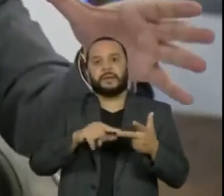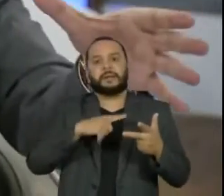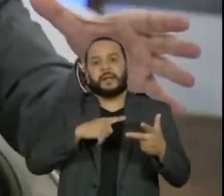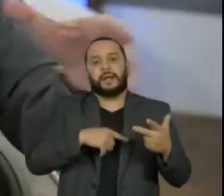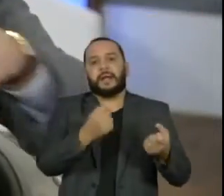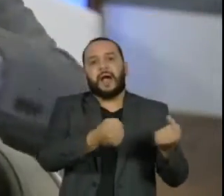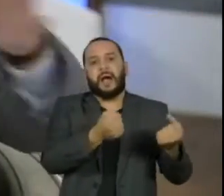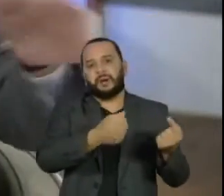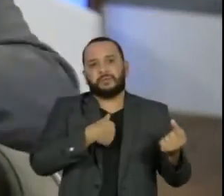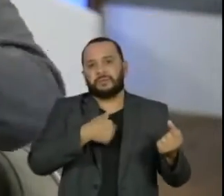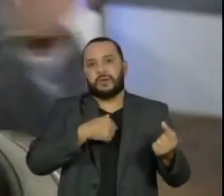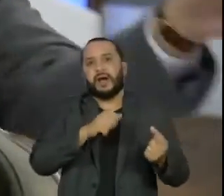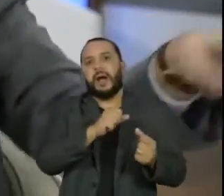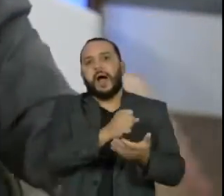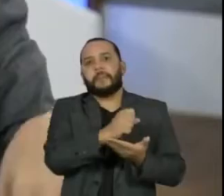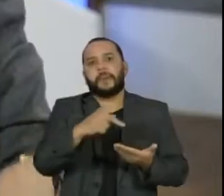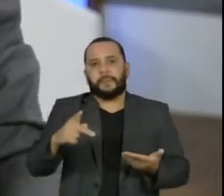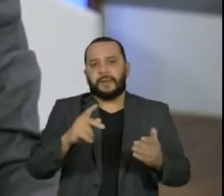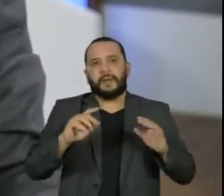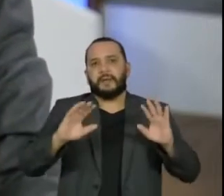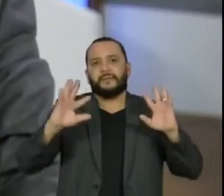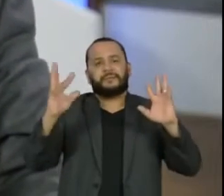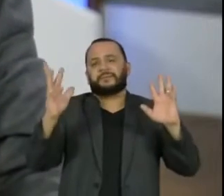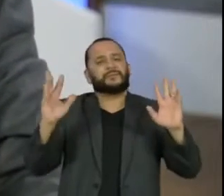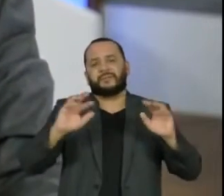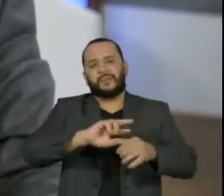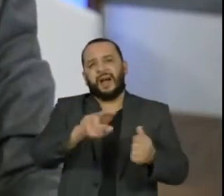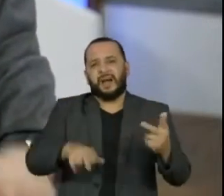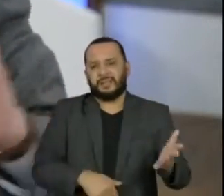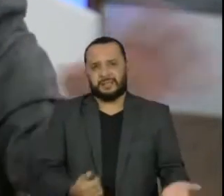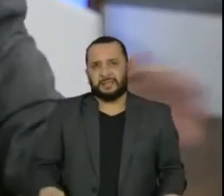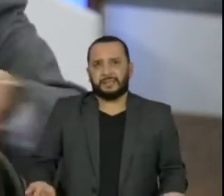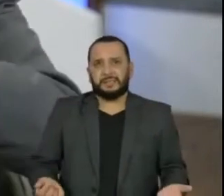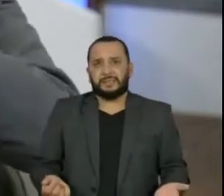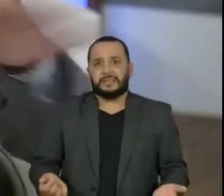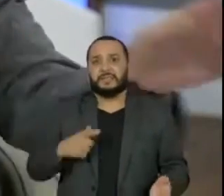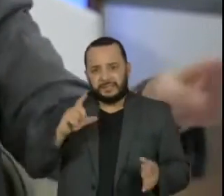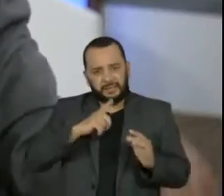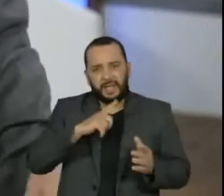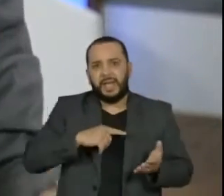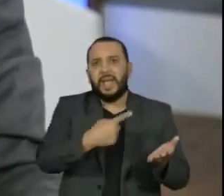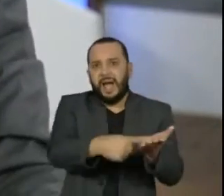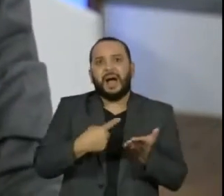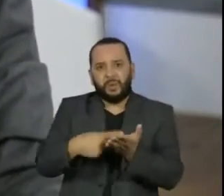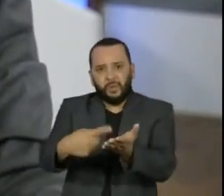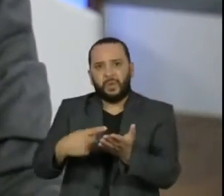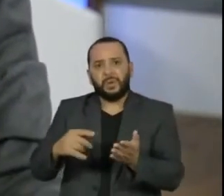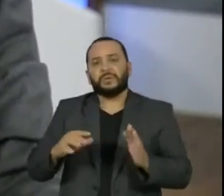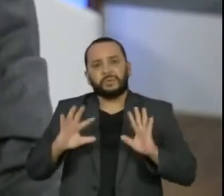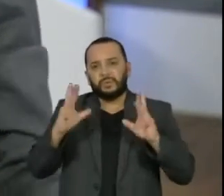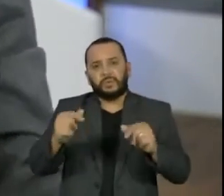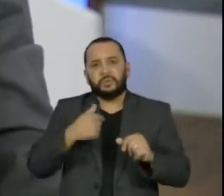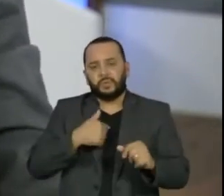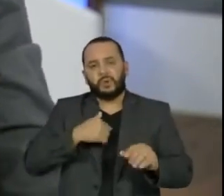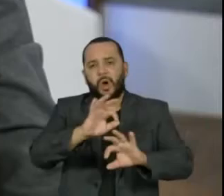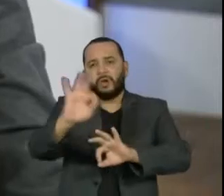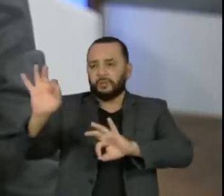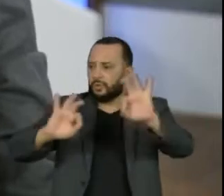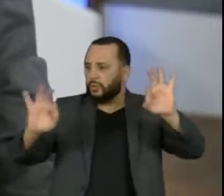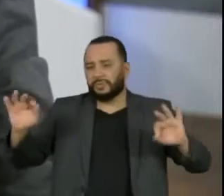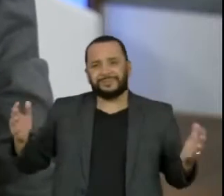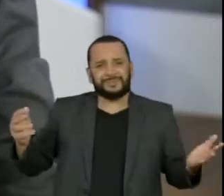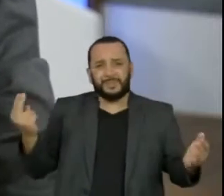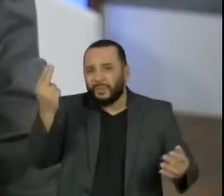e tal. Acaba a reunião, sai todo mundo puto. Você faz o acordo, sai todo mundo com ódio. Não